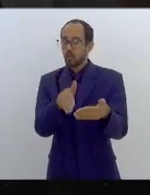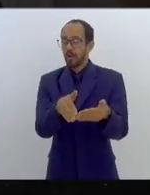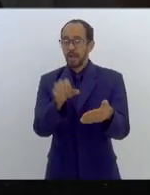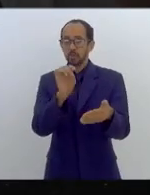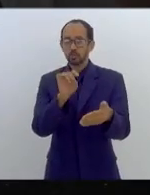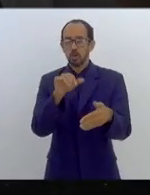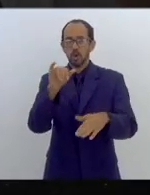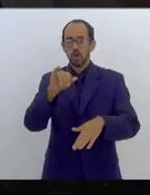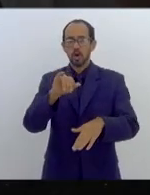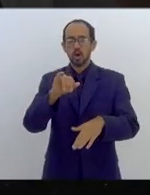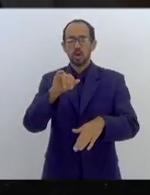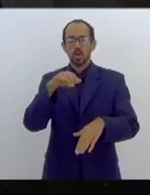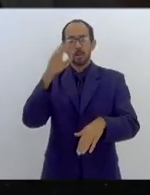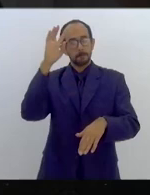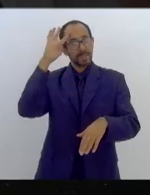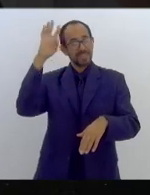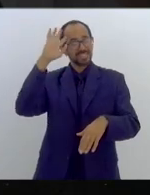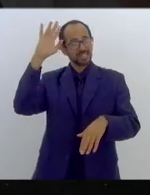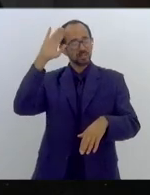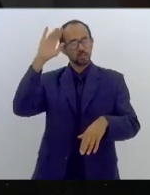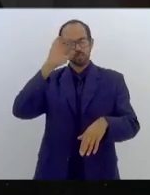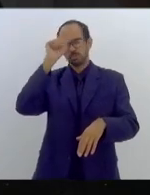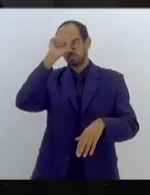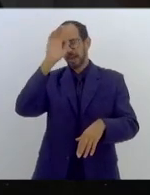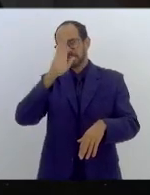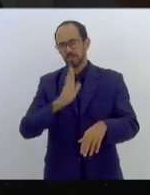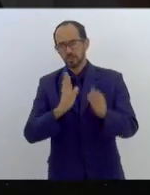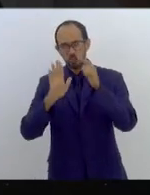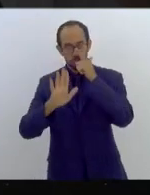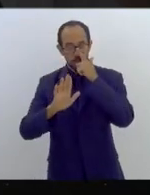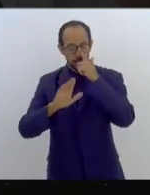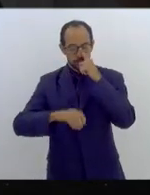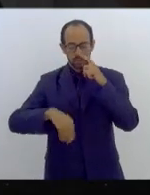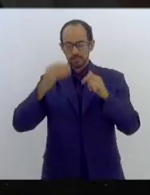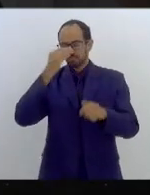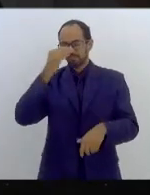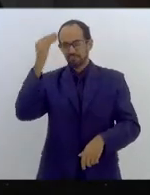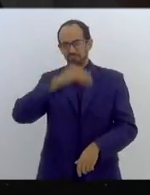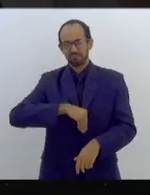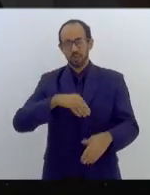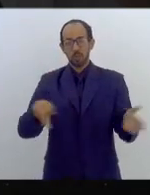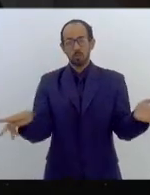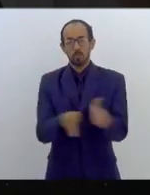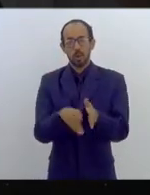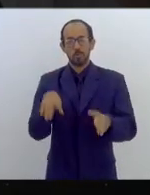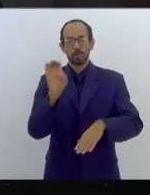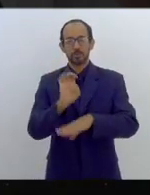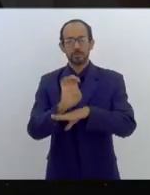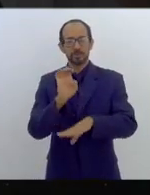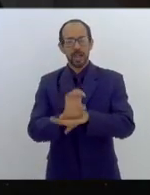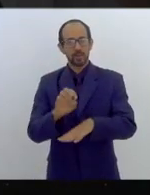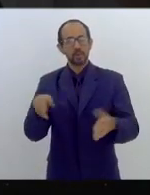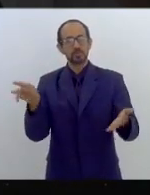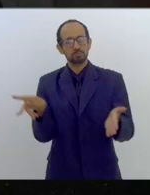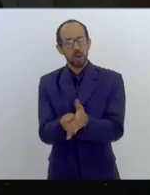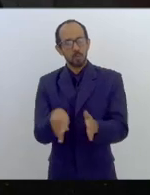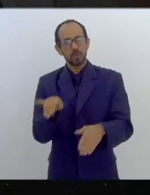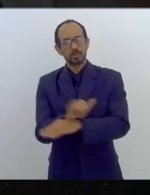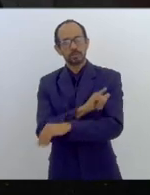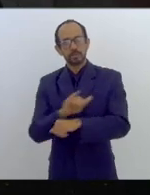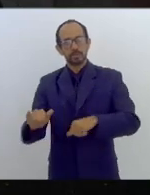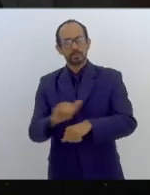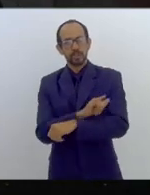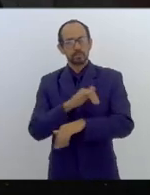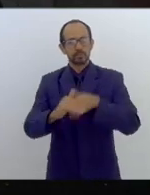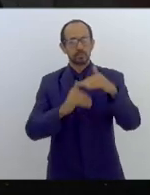Brasil, mas nem sempre pensando a si mesmo, nem sempre pensando as suas próprias estratégias de